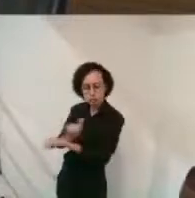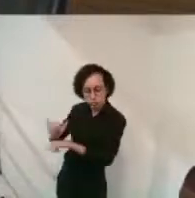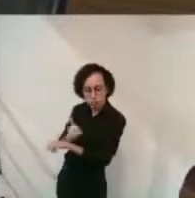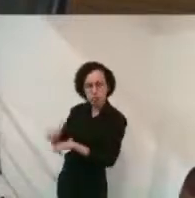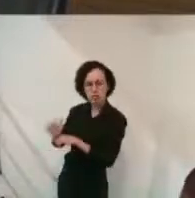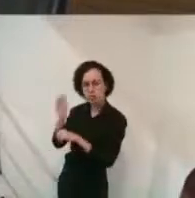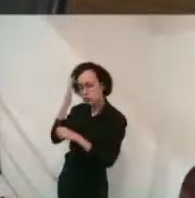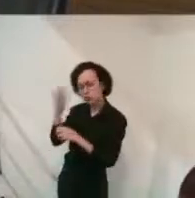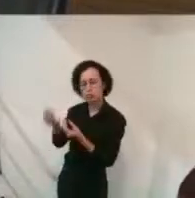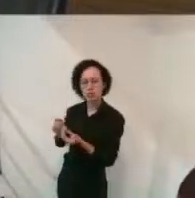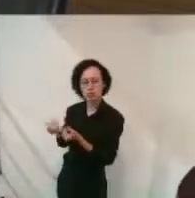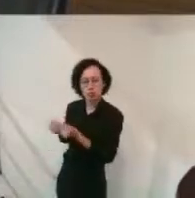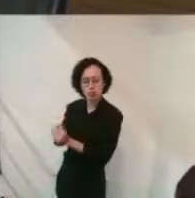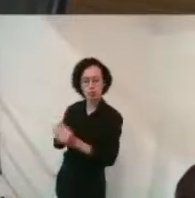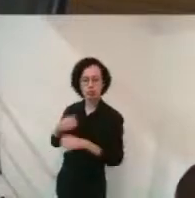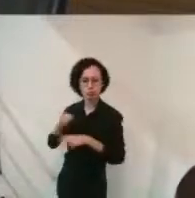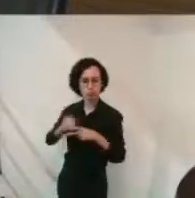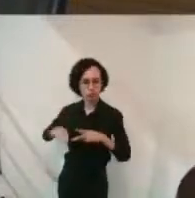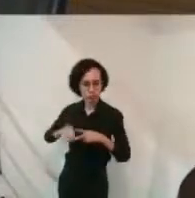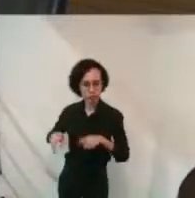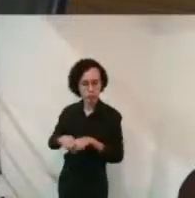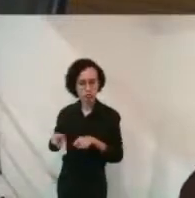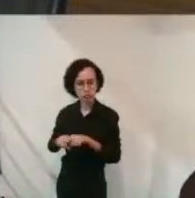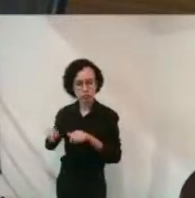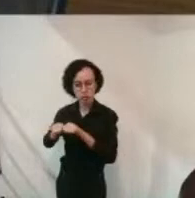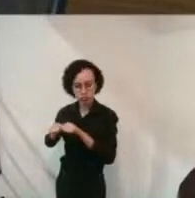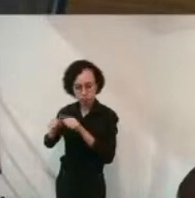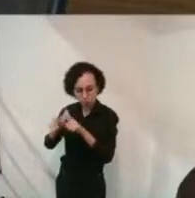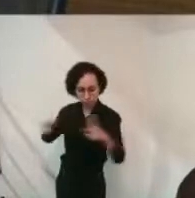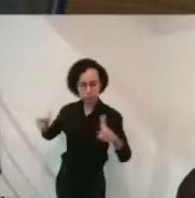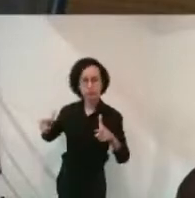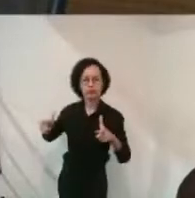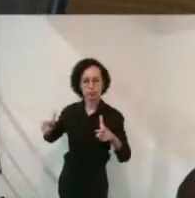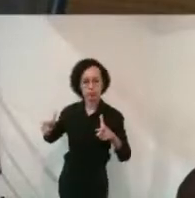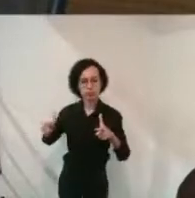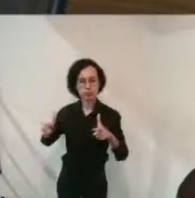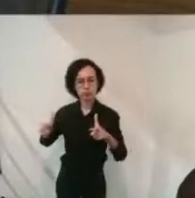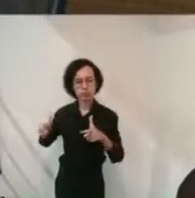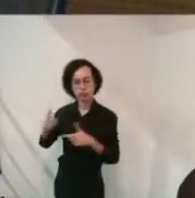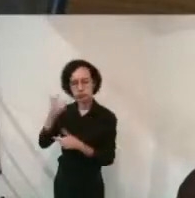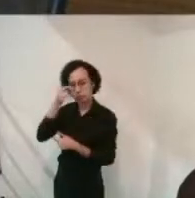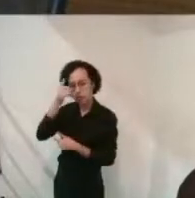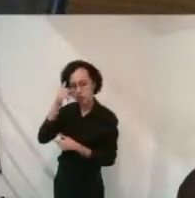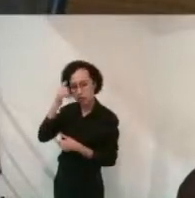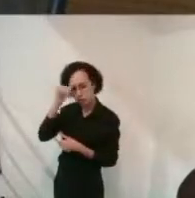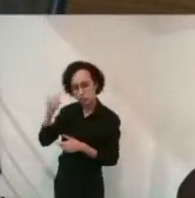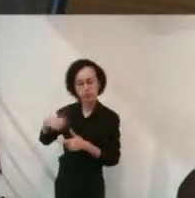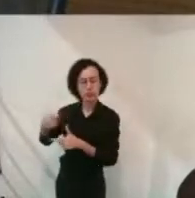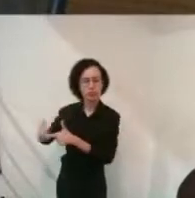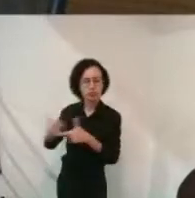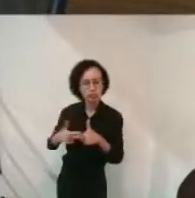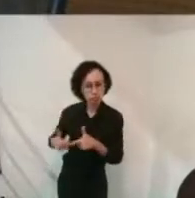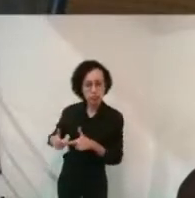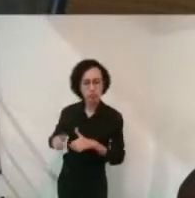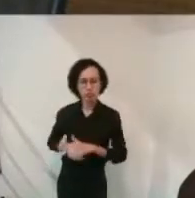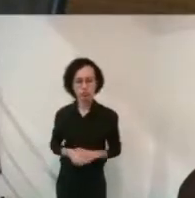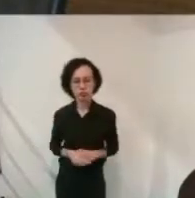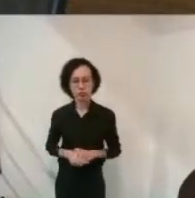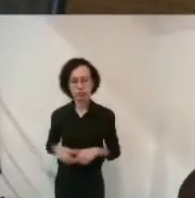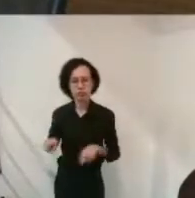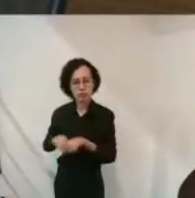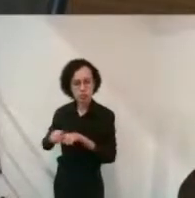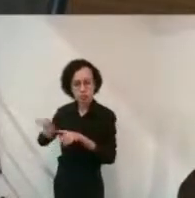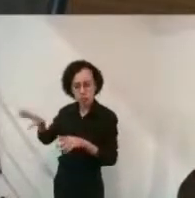resolutiva do Ministério Público, bem como a ampliação da resolução consensual de conflitos, 3, acompanhar a implementação da